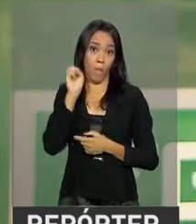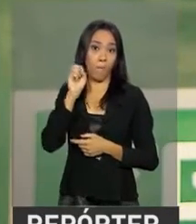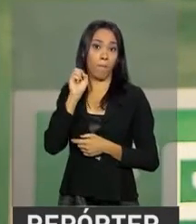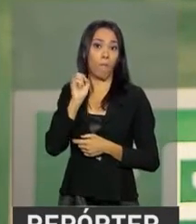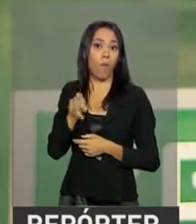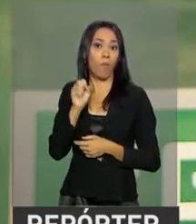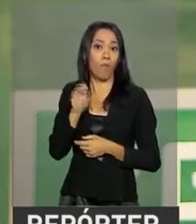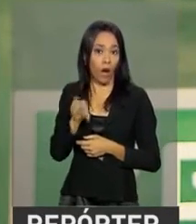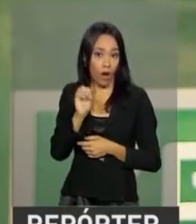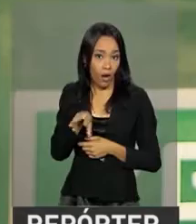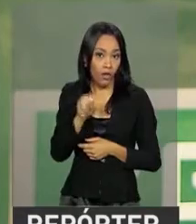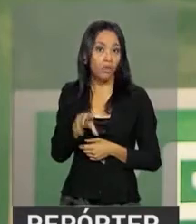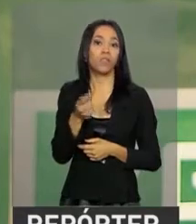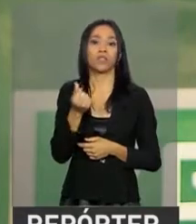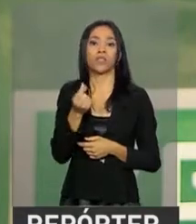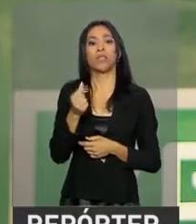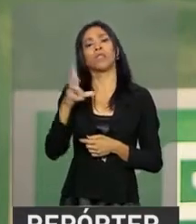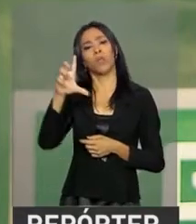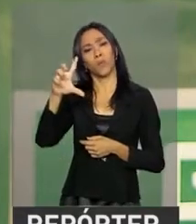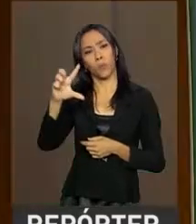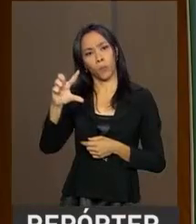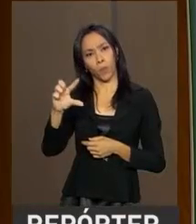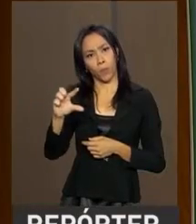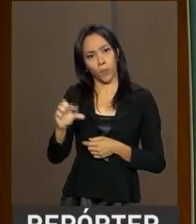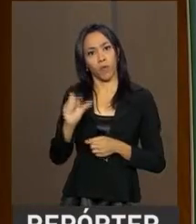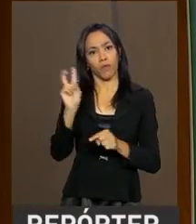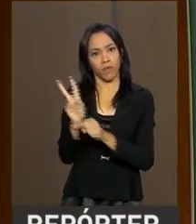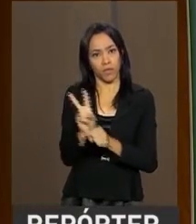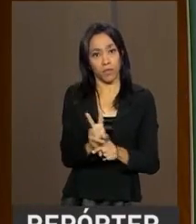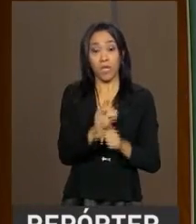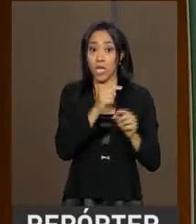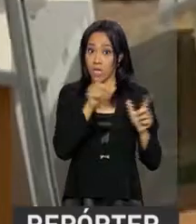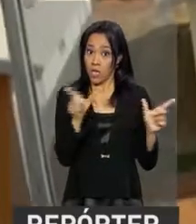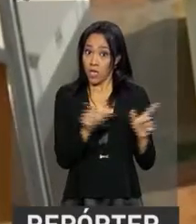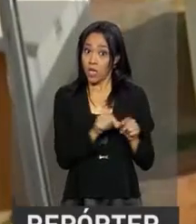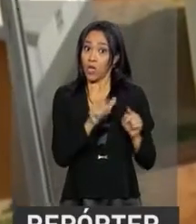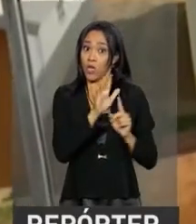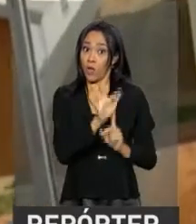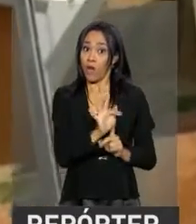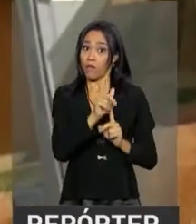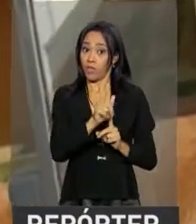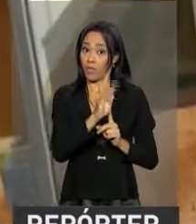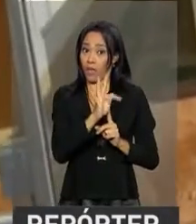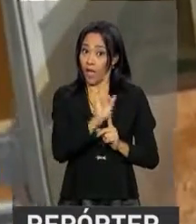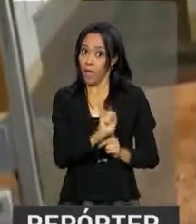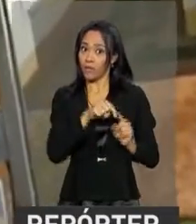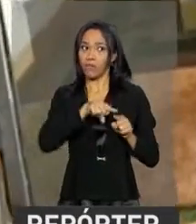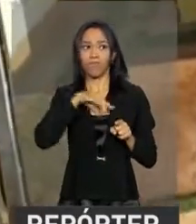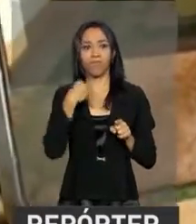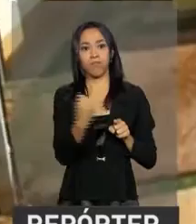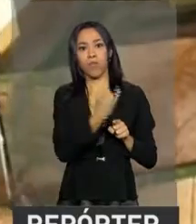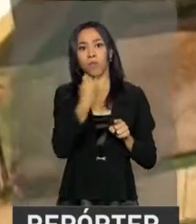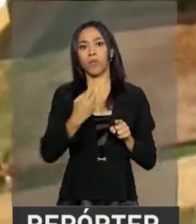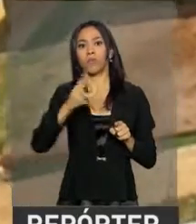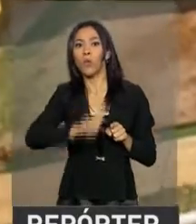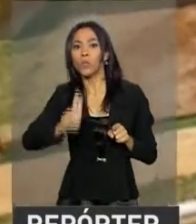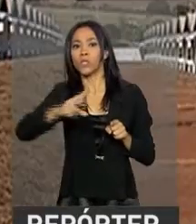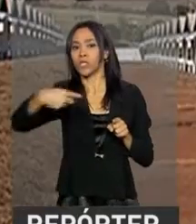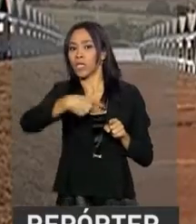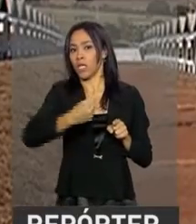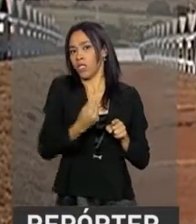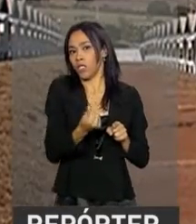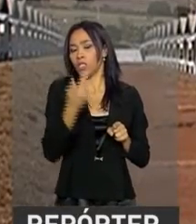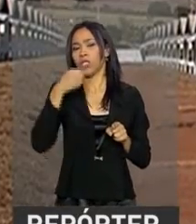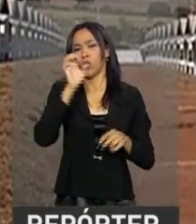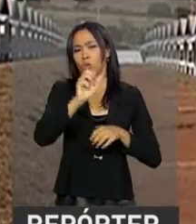se reduzido financiamento com recursos da poupança e do fgts tem sido muito importante para manter o emprego e os